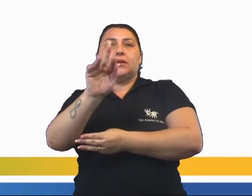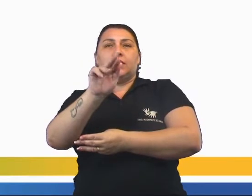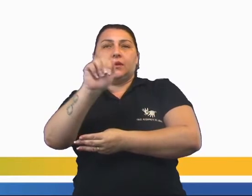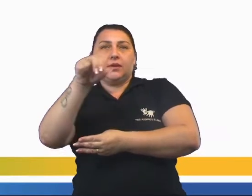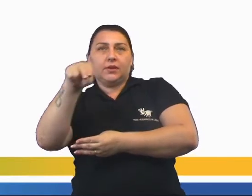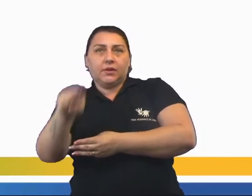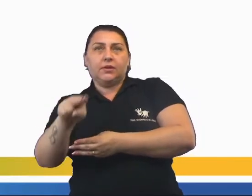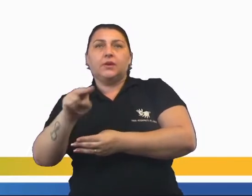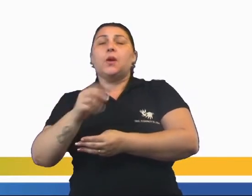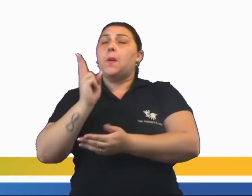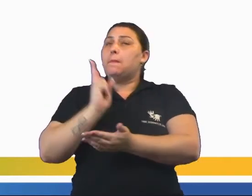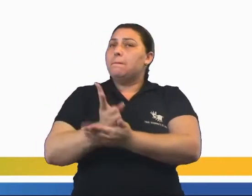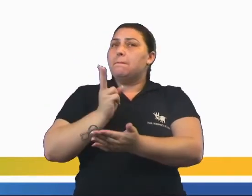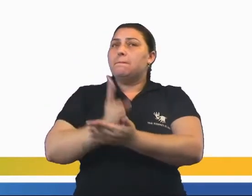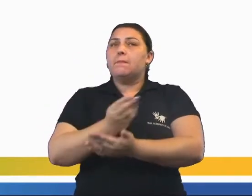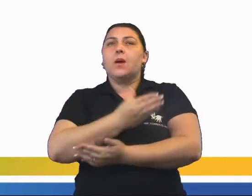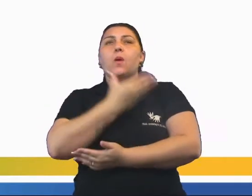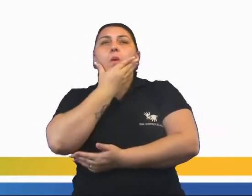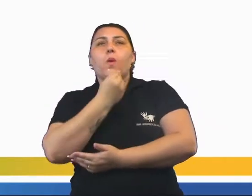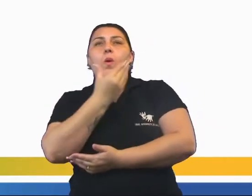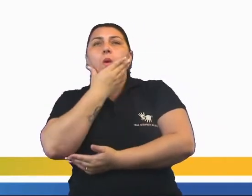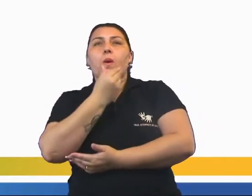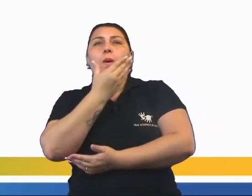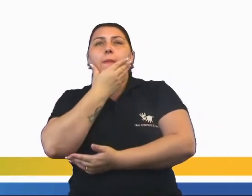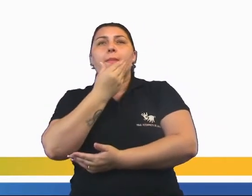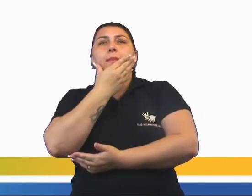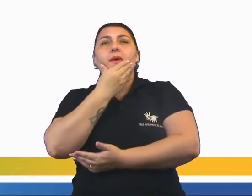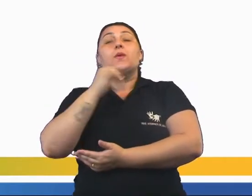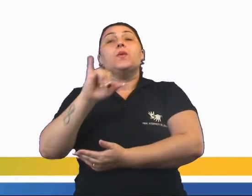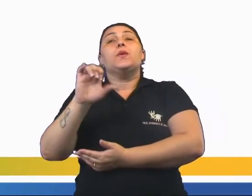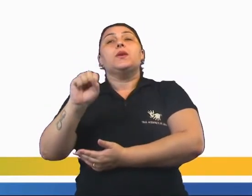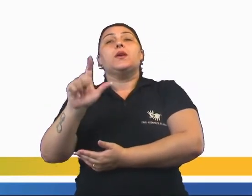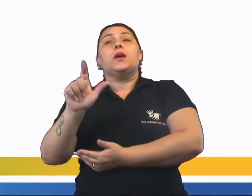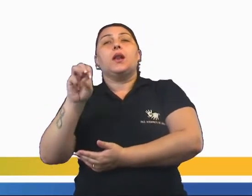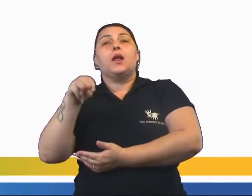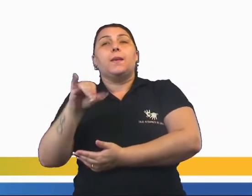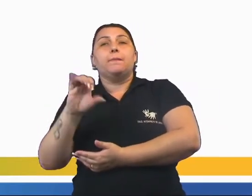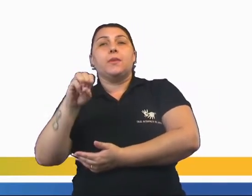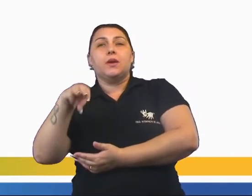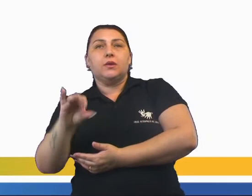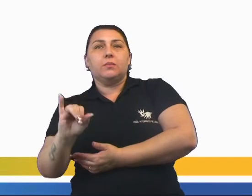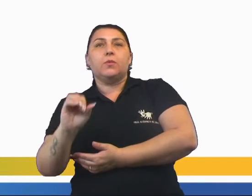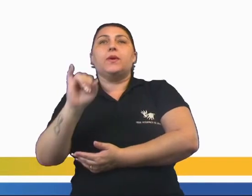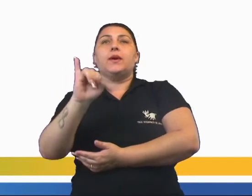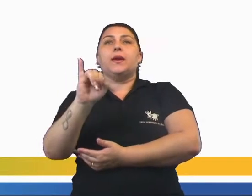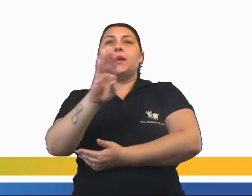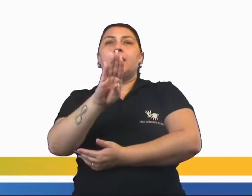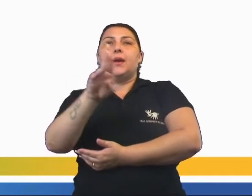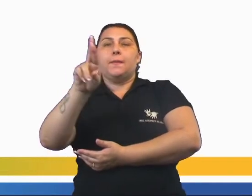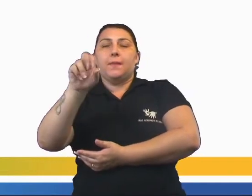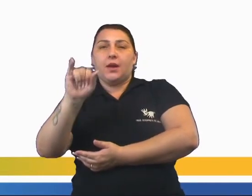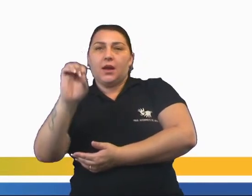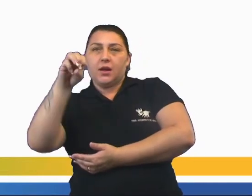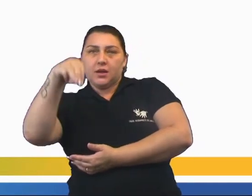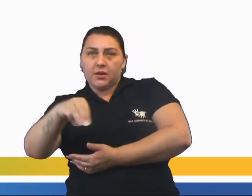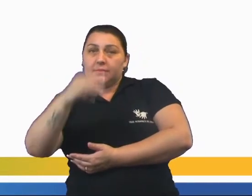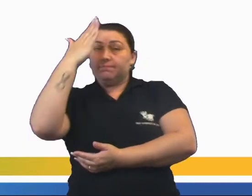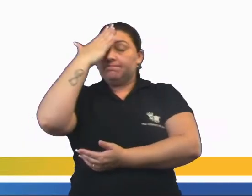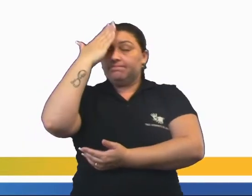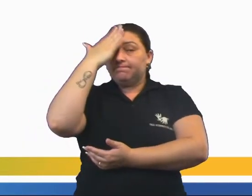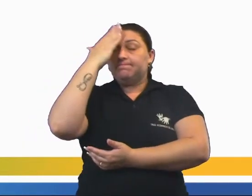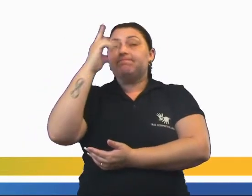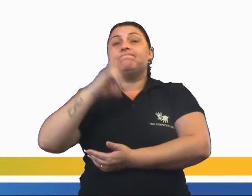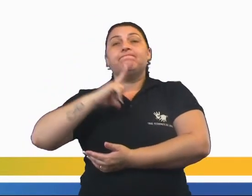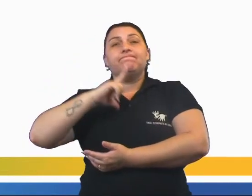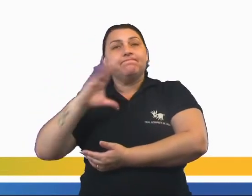é? E esse mesmo homem, esse mesmo personagem, no islamismo se chama Ibrahim, entendeu? Olha, há